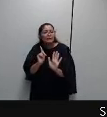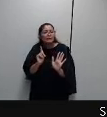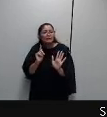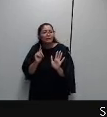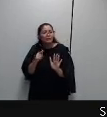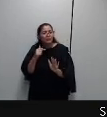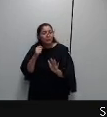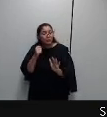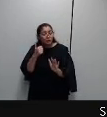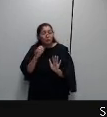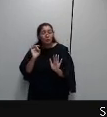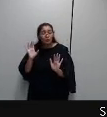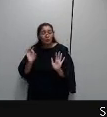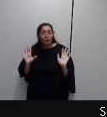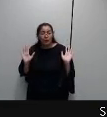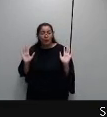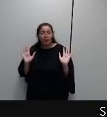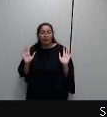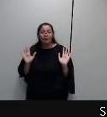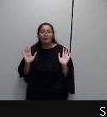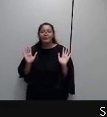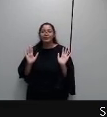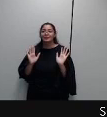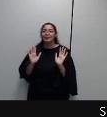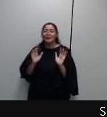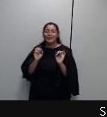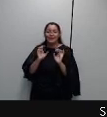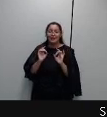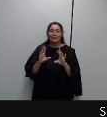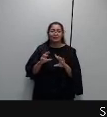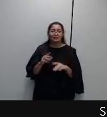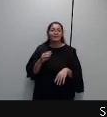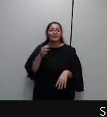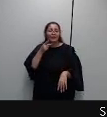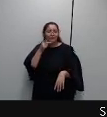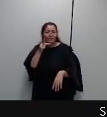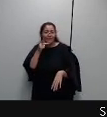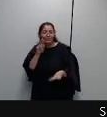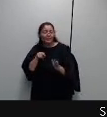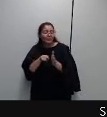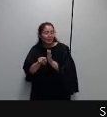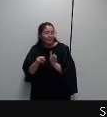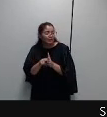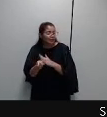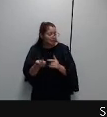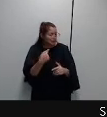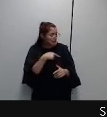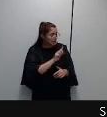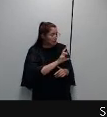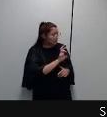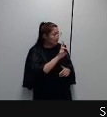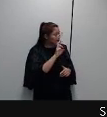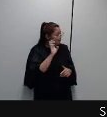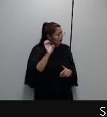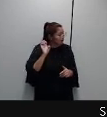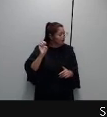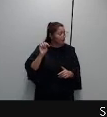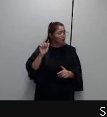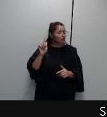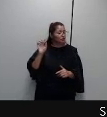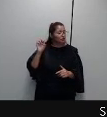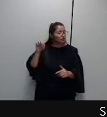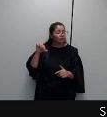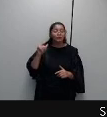aqui primeiro para ministra Regina Prefeito minissérie na súmula